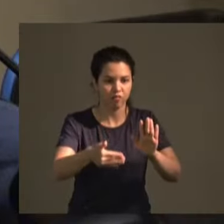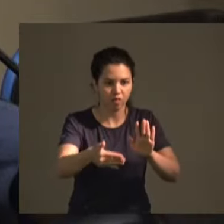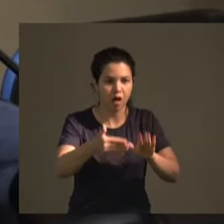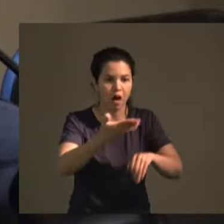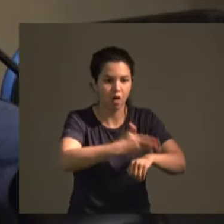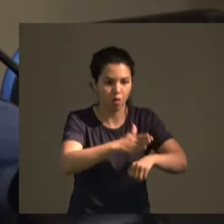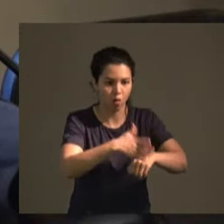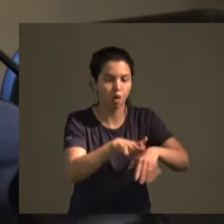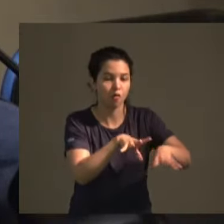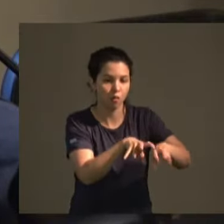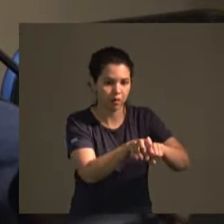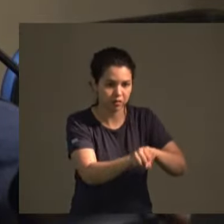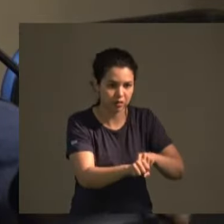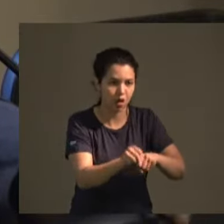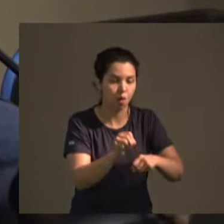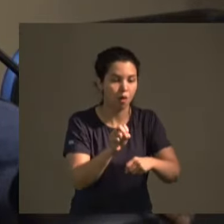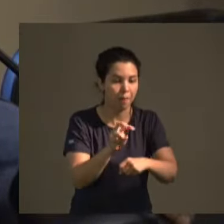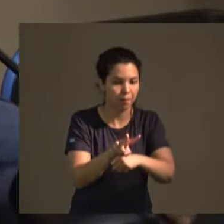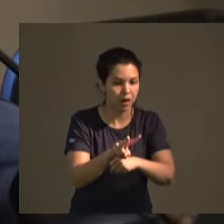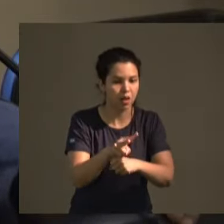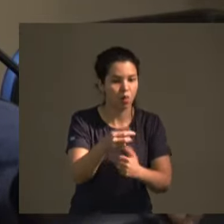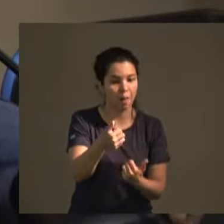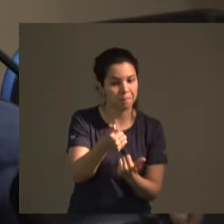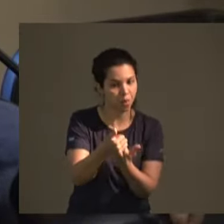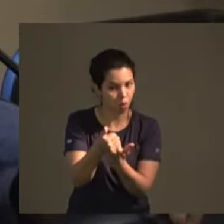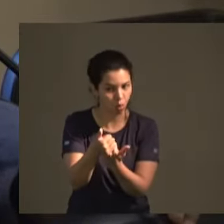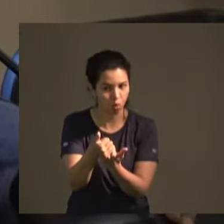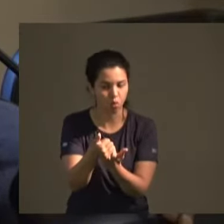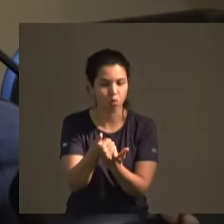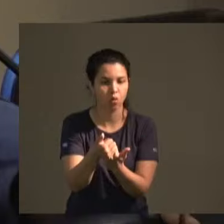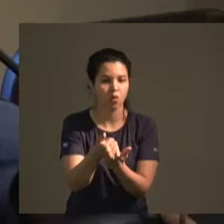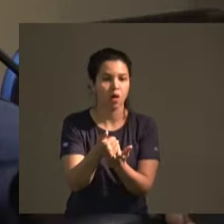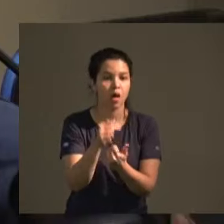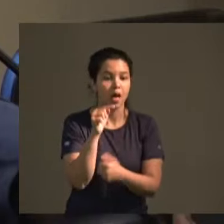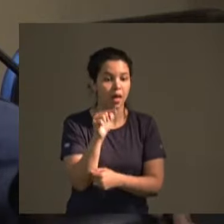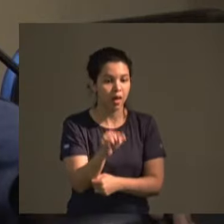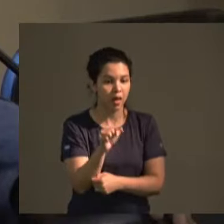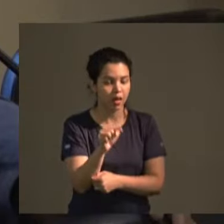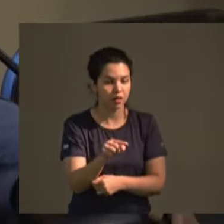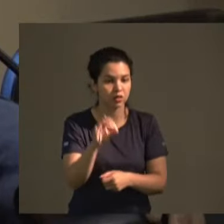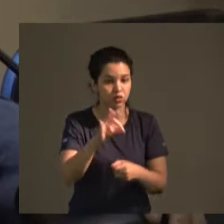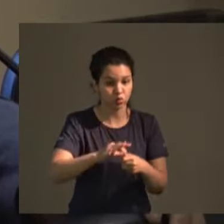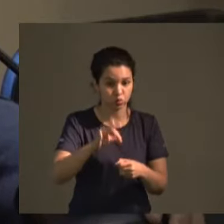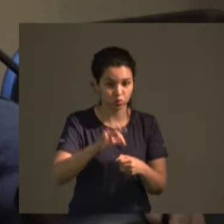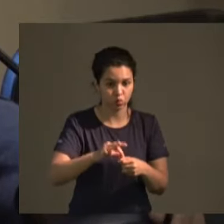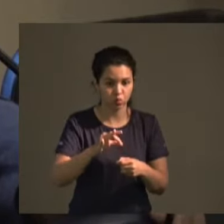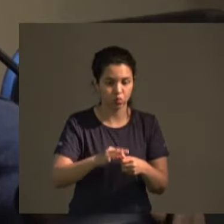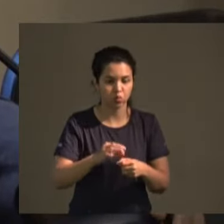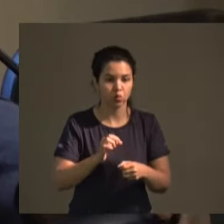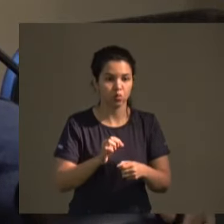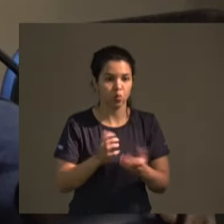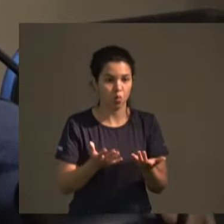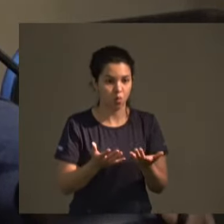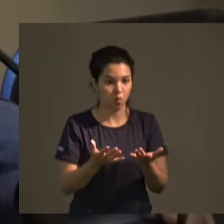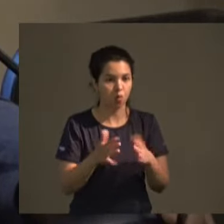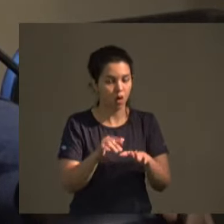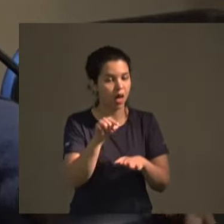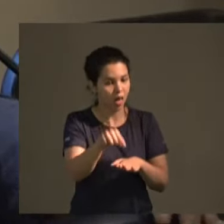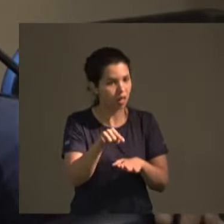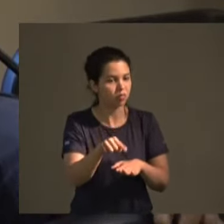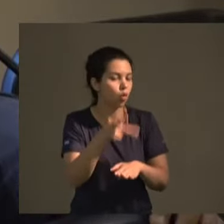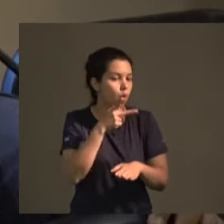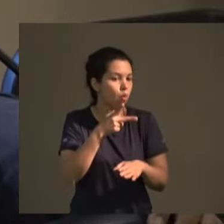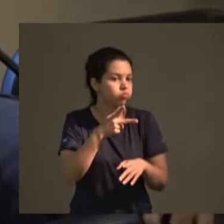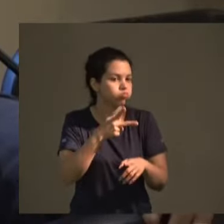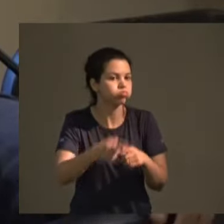emprego com apoio, e o Instituto do Espírito Santo foi o que foi, digamos assim, habilitado. Então,